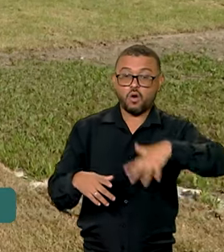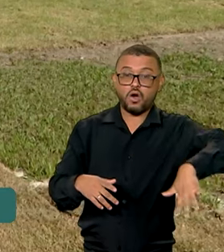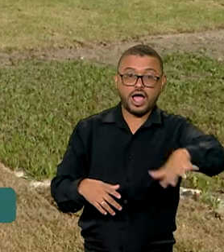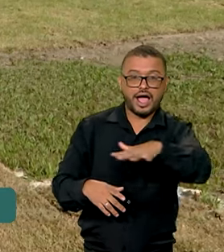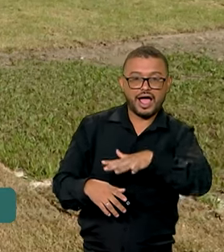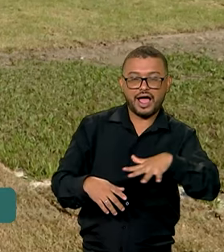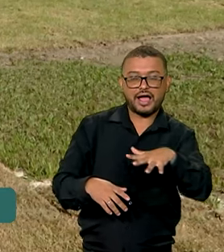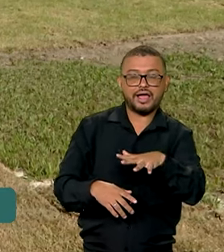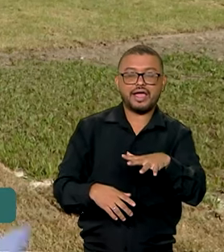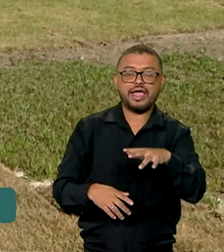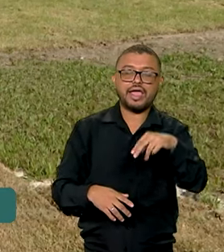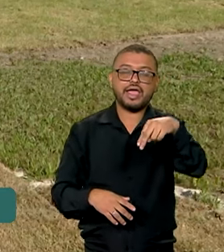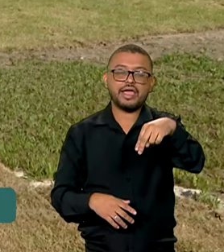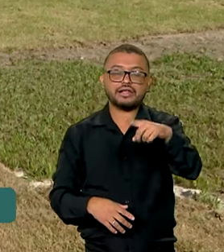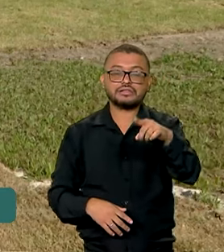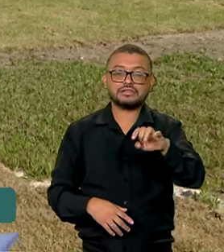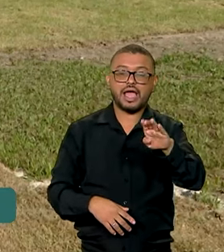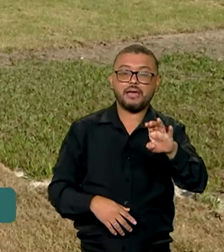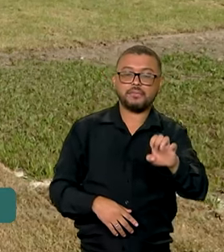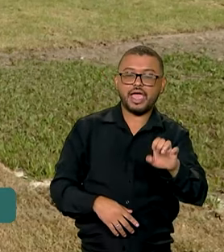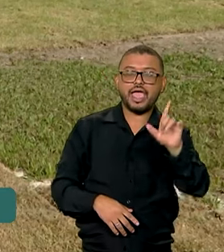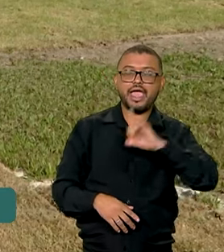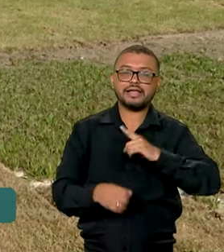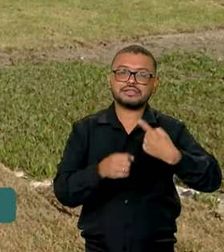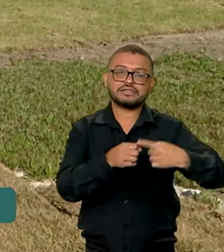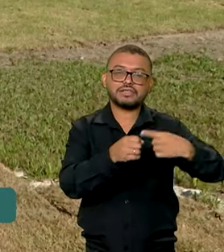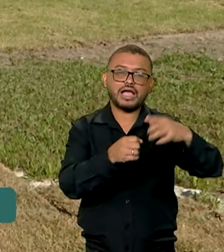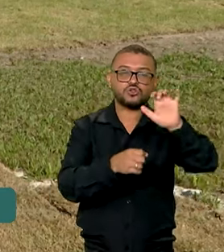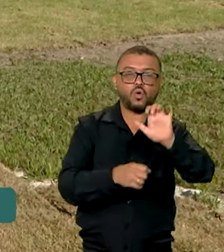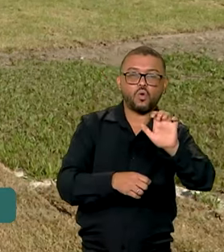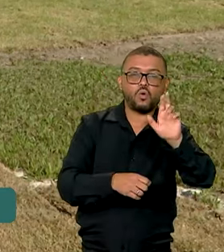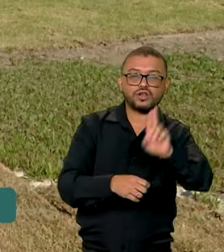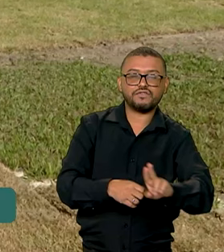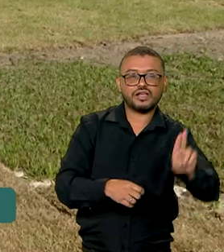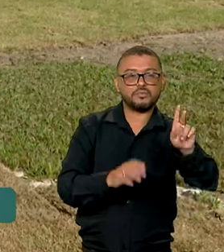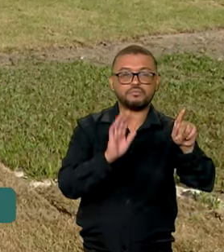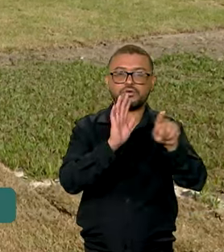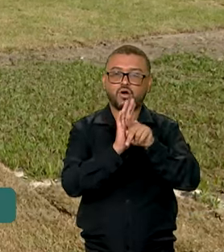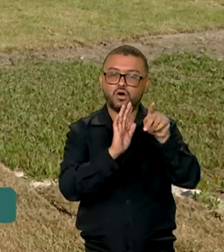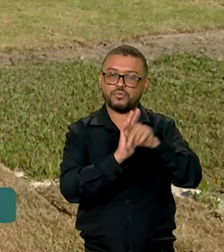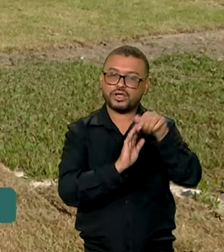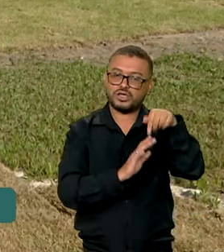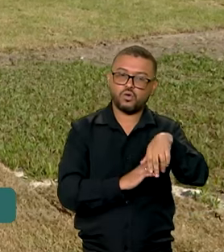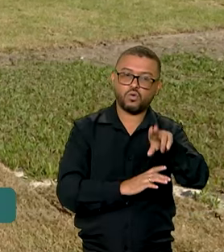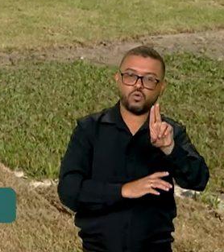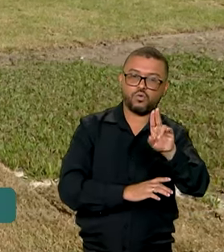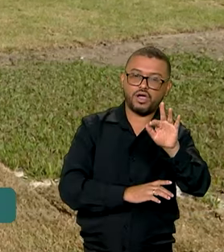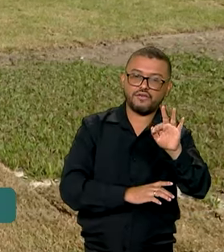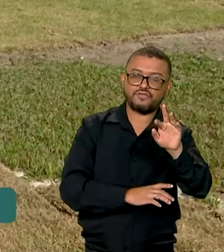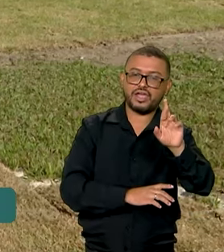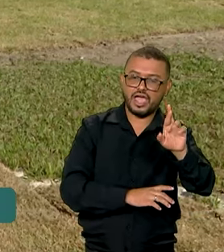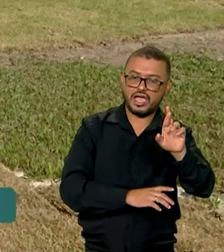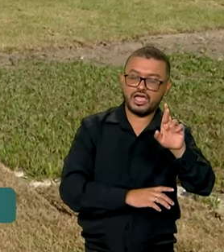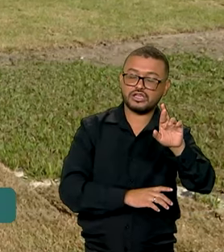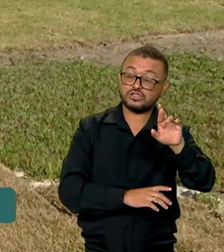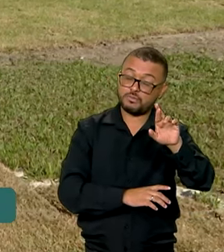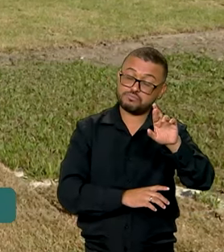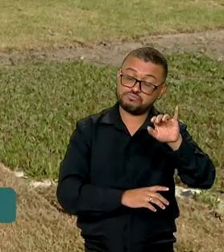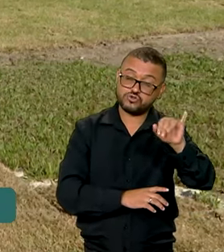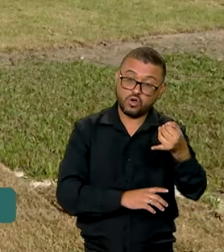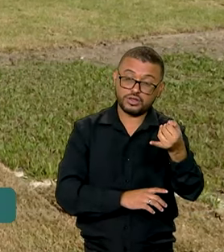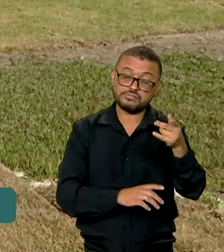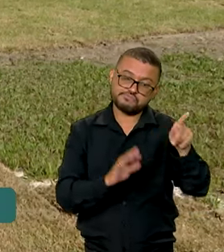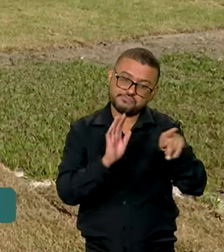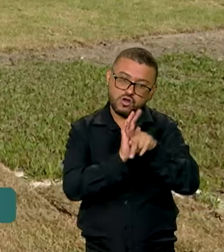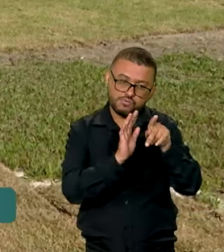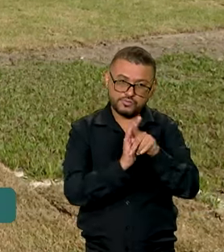espaço NZEB, que fica na cidade universitária da Universidade Federal do Rio de Janeiro, na zona norte do Rio